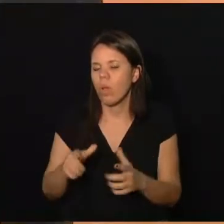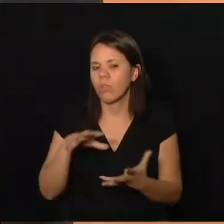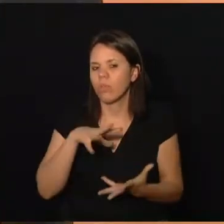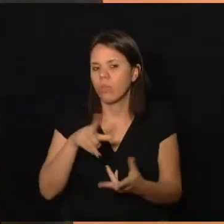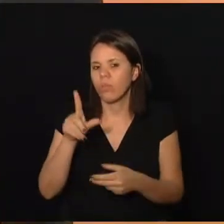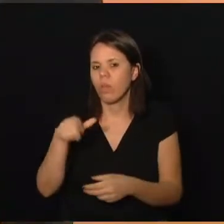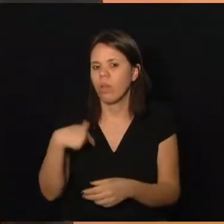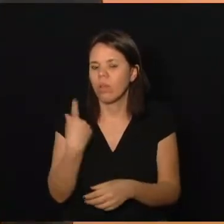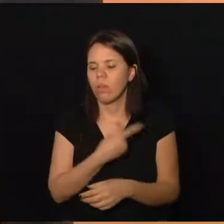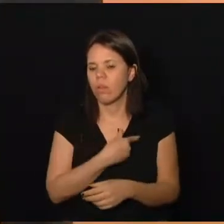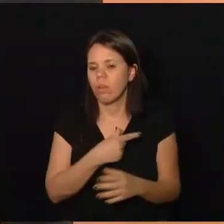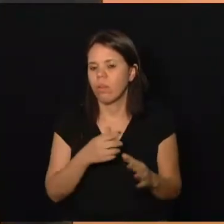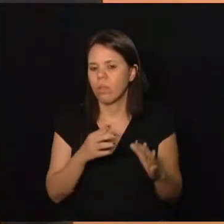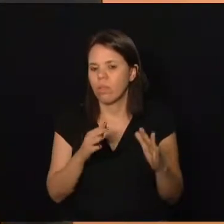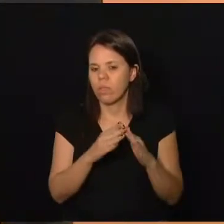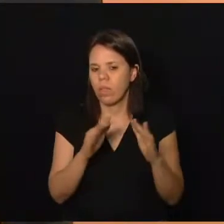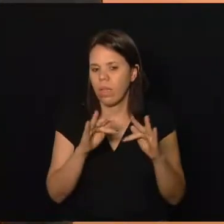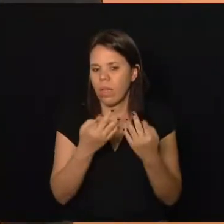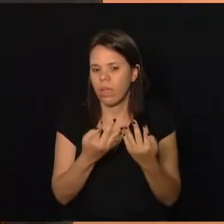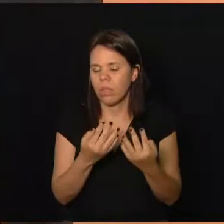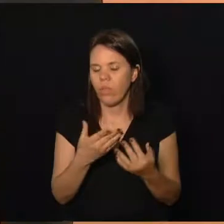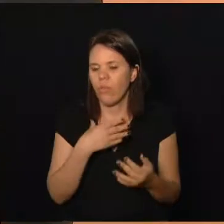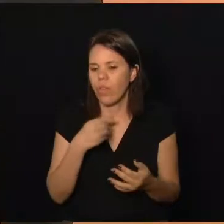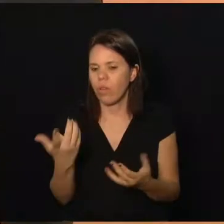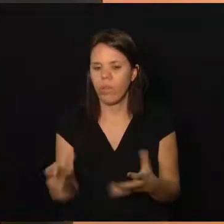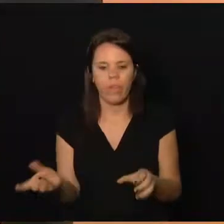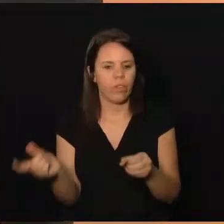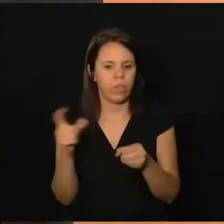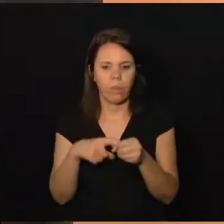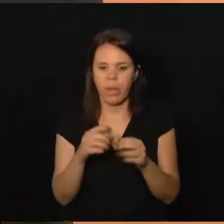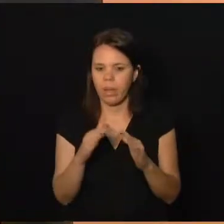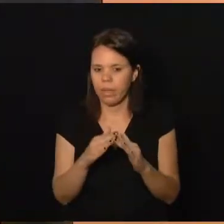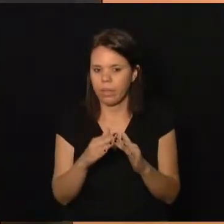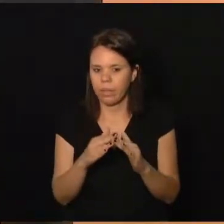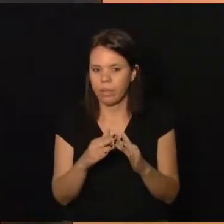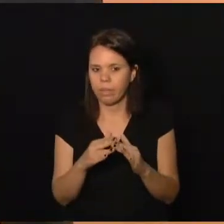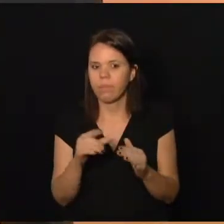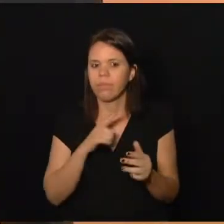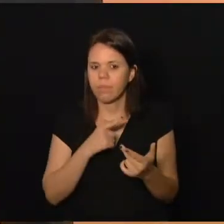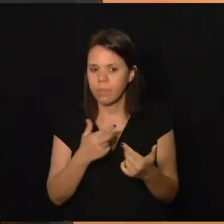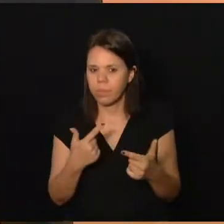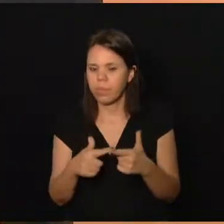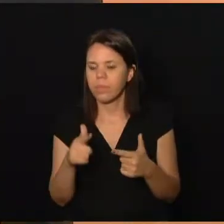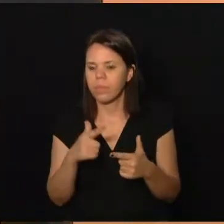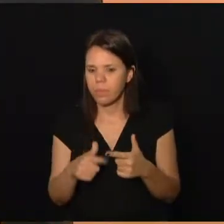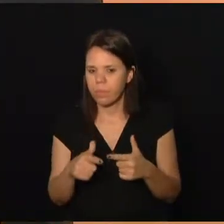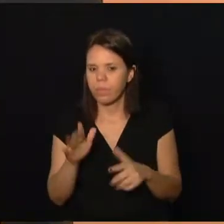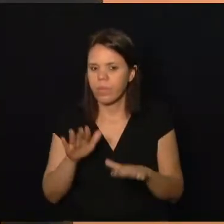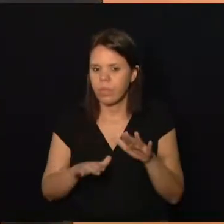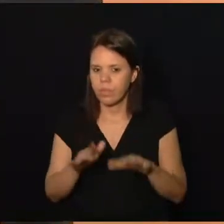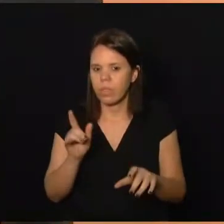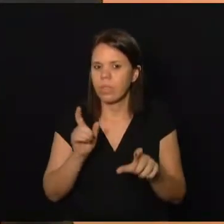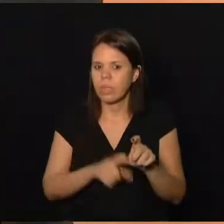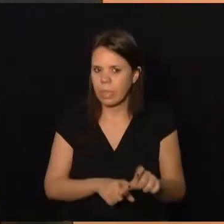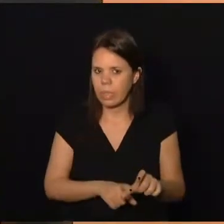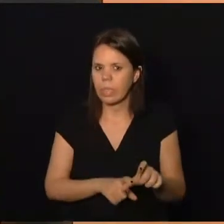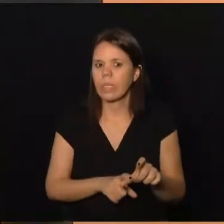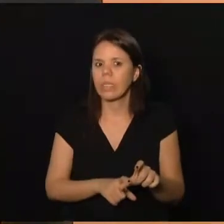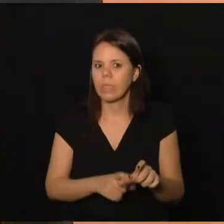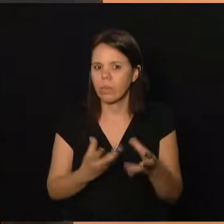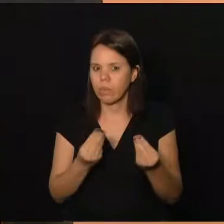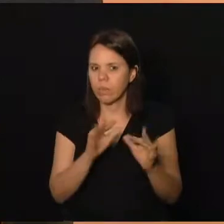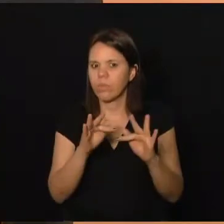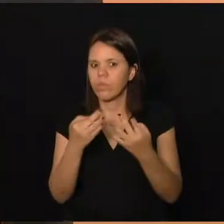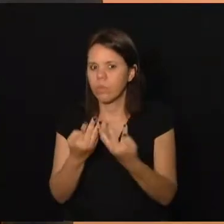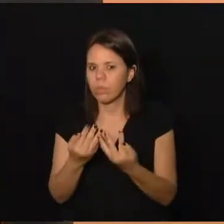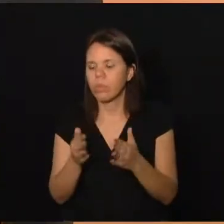casa. E quando o filho não quer voltar para casa, alguma coisa tem. Então, codependência, muitas vezes, é muitos pais pedindo